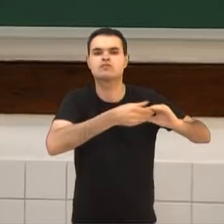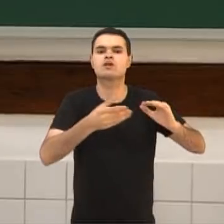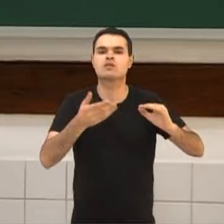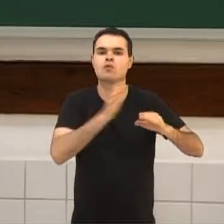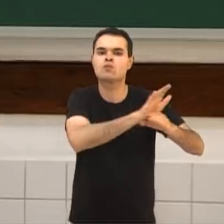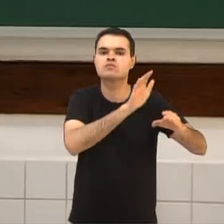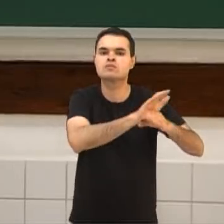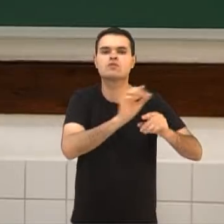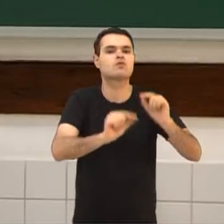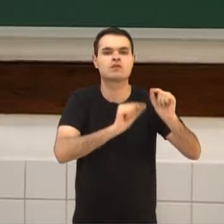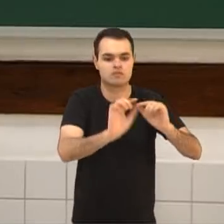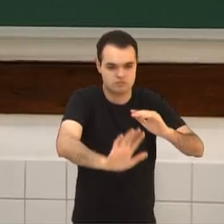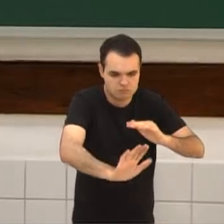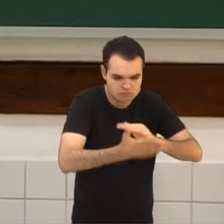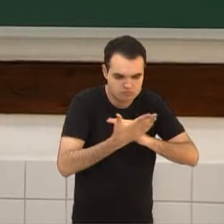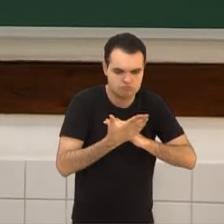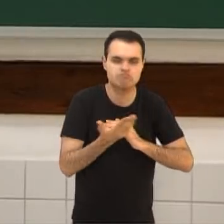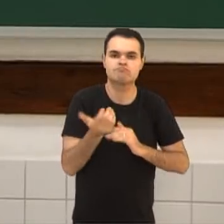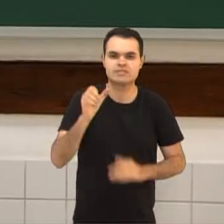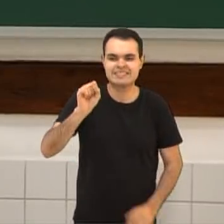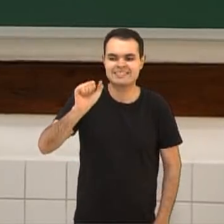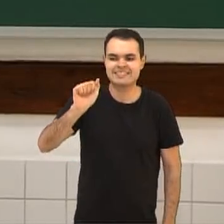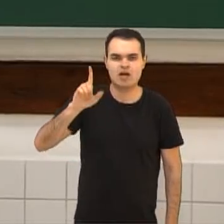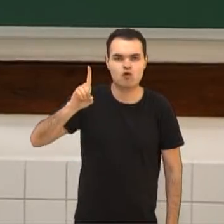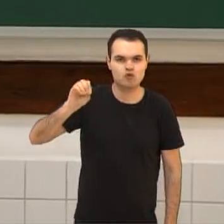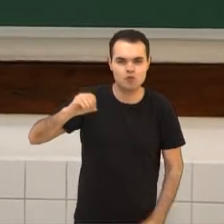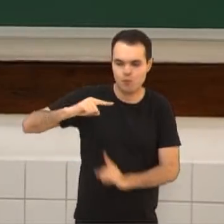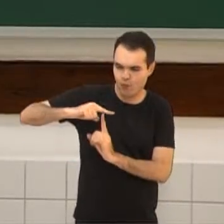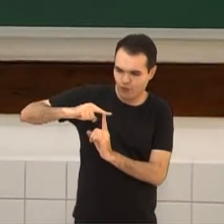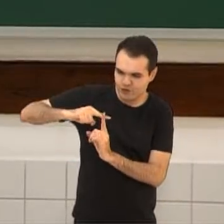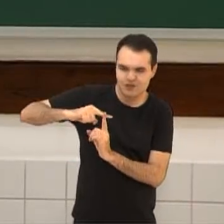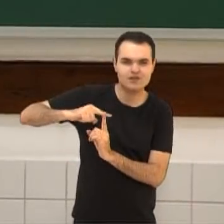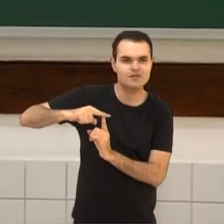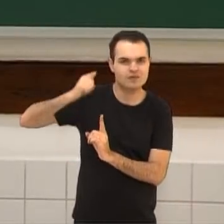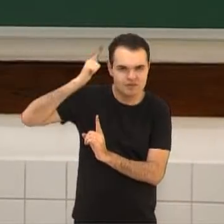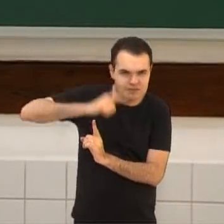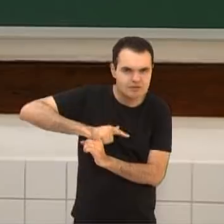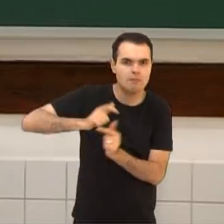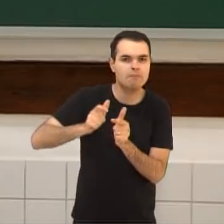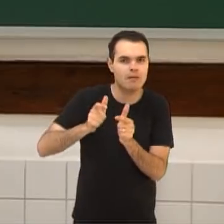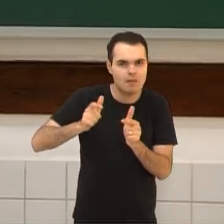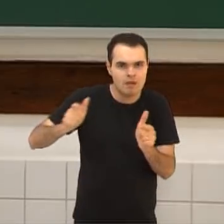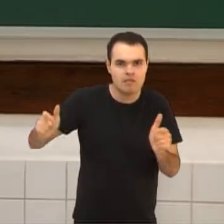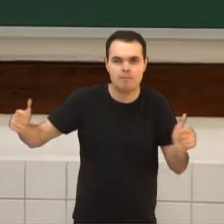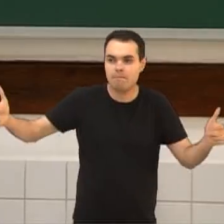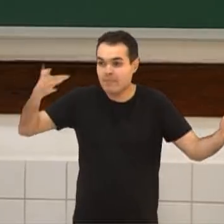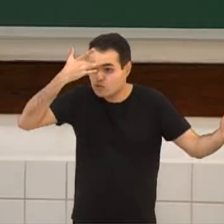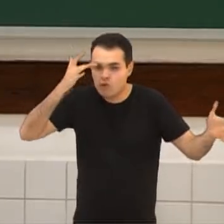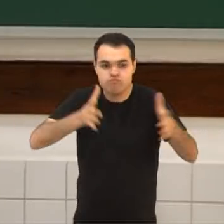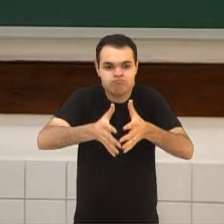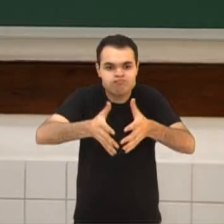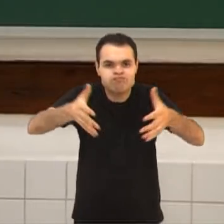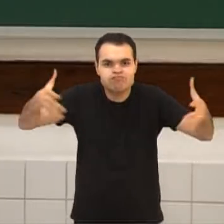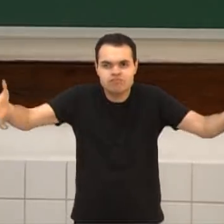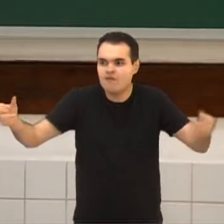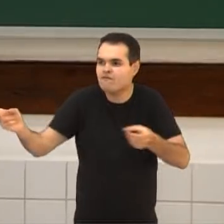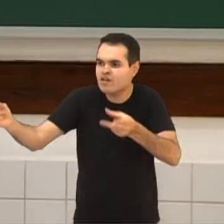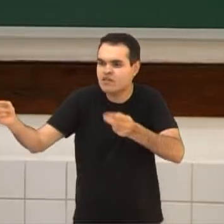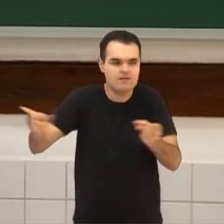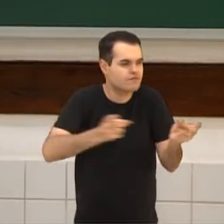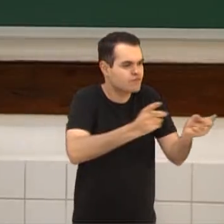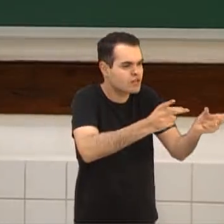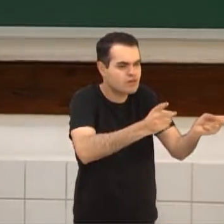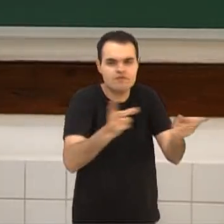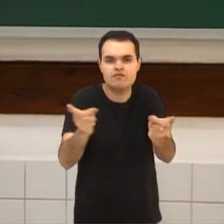novo, saldos positivos na balança comercial, maior número de parceiros para vender. Além dos Estados Unidos, além